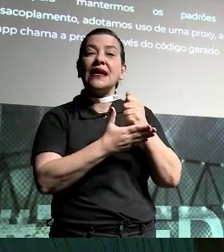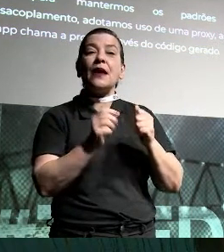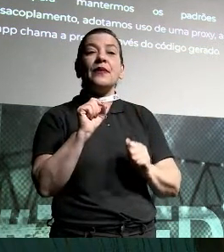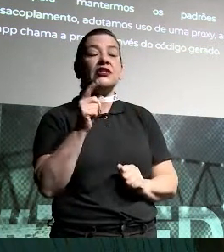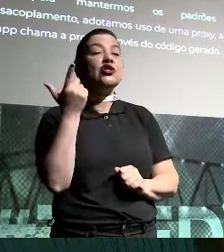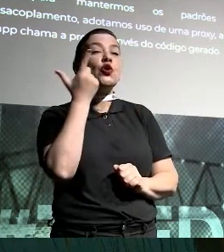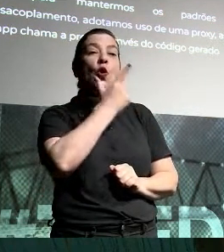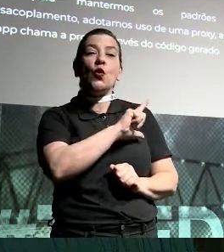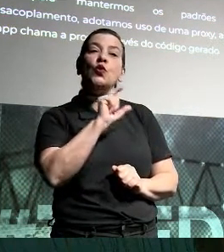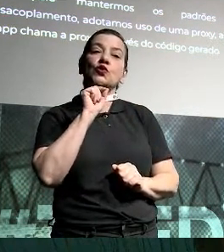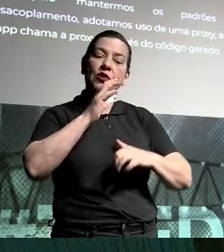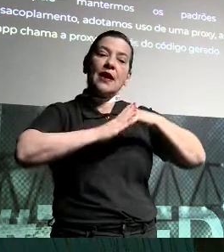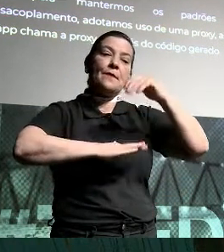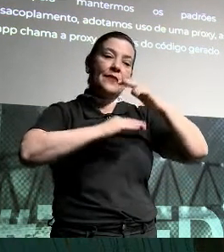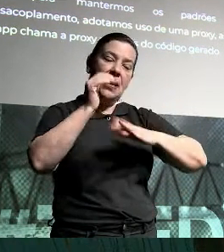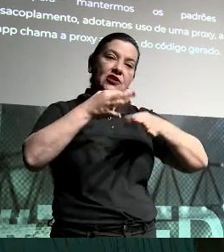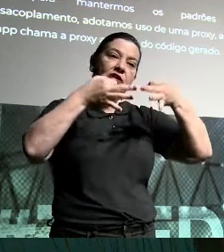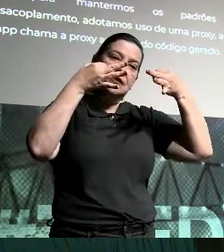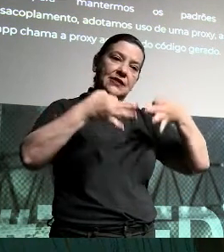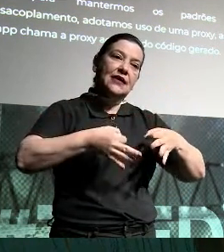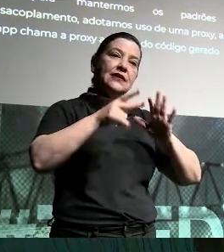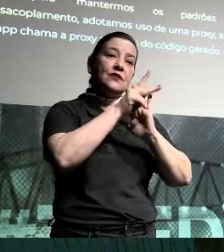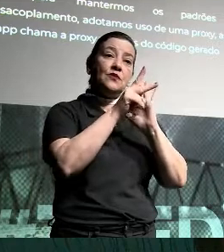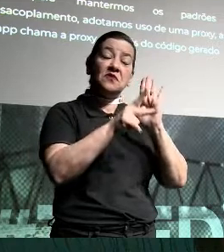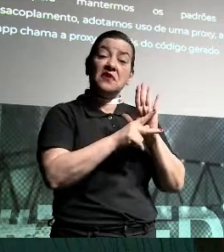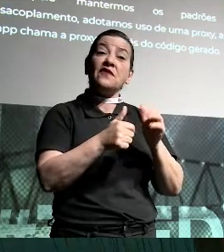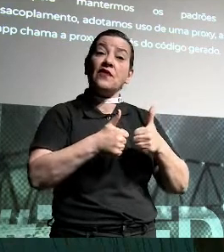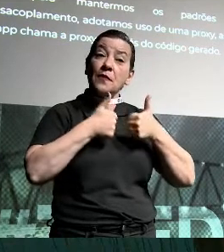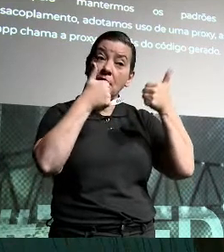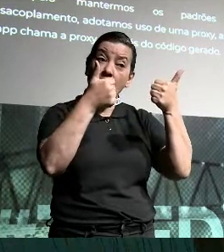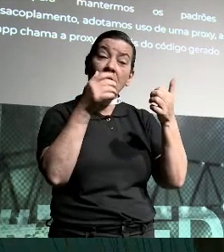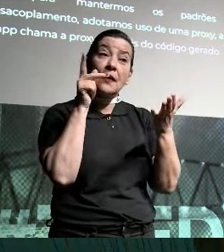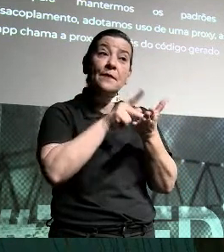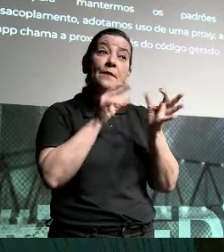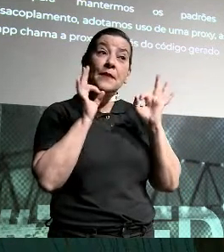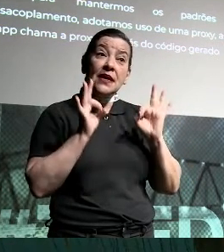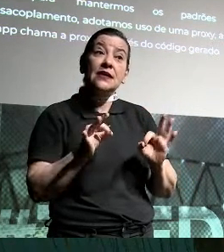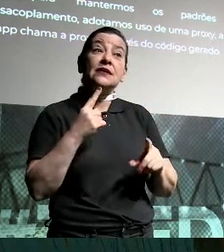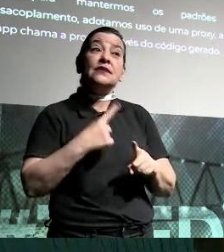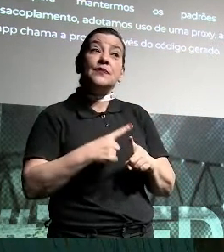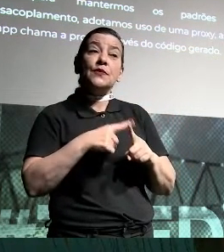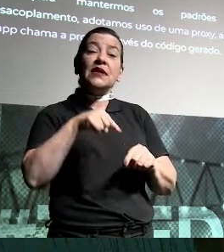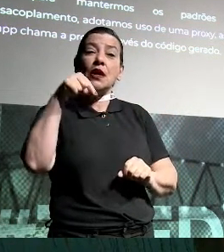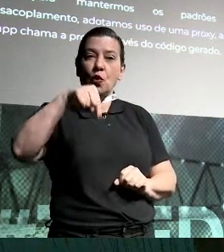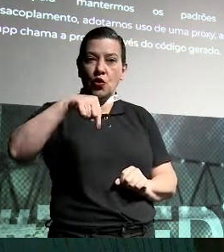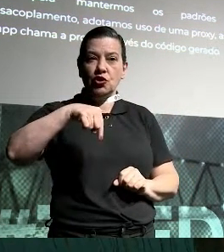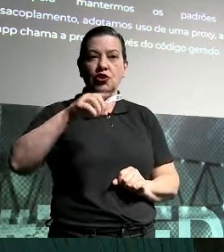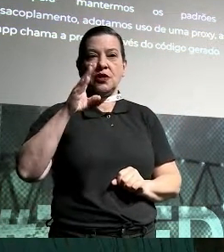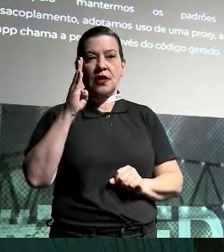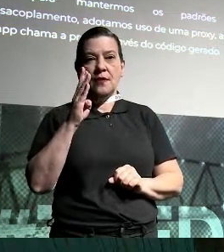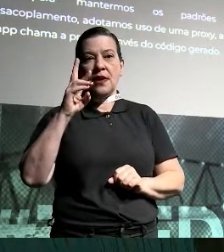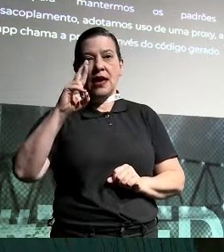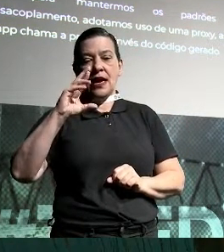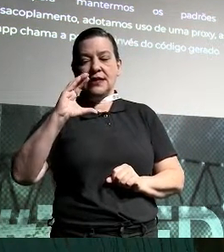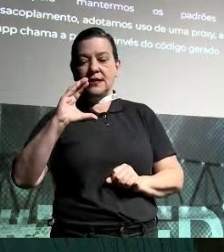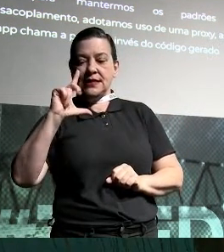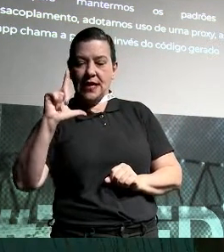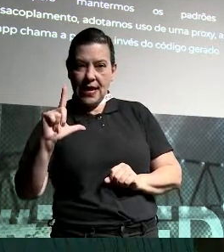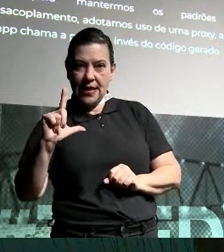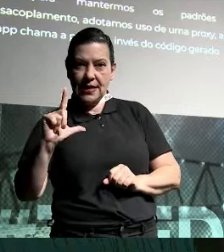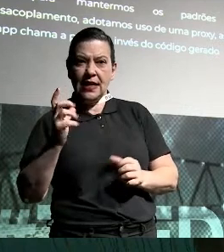manter todas as boas práticas de projeto. E foi uma melhora muito grande, porque se hoje eu tenho o BRLC. Se eu quiser colocar